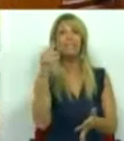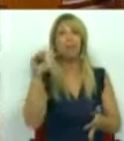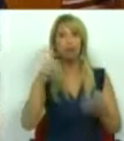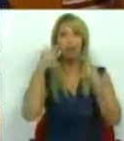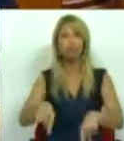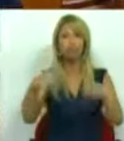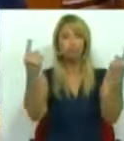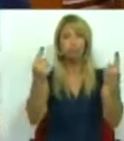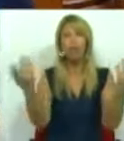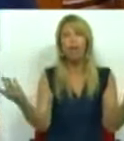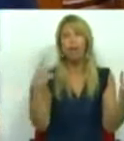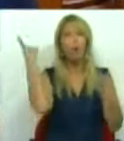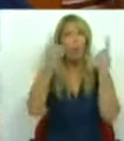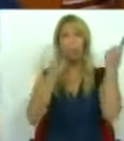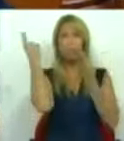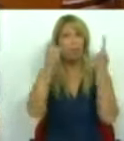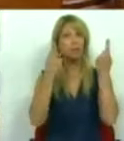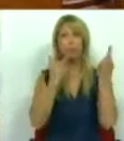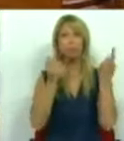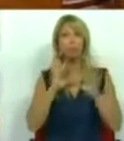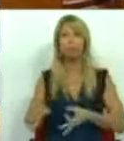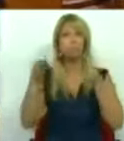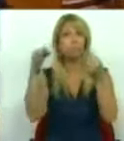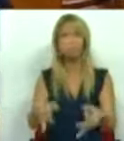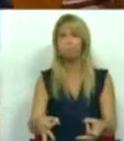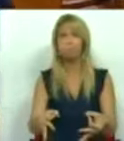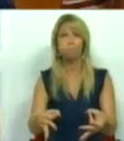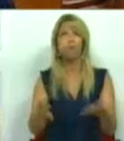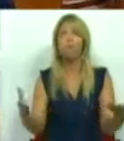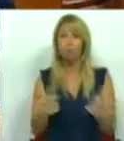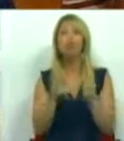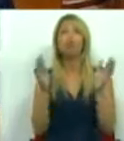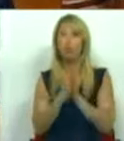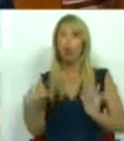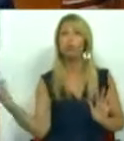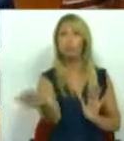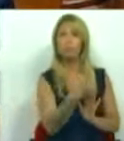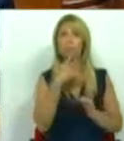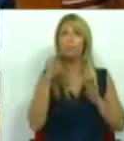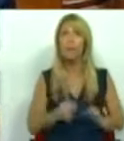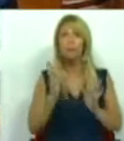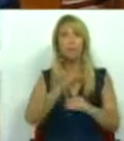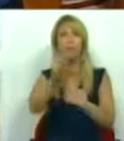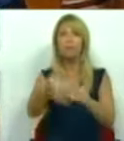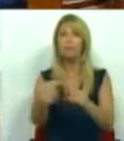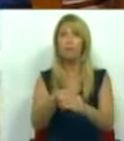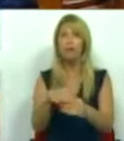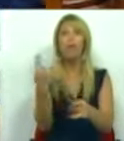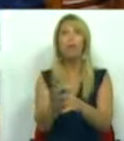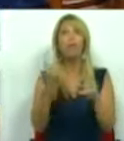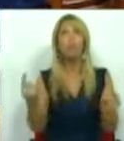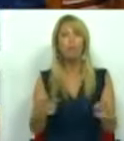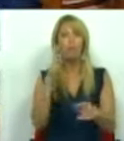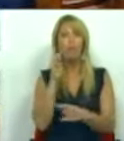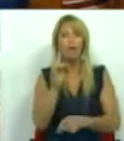Trata-se de uma reflexão inadiável para a qual todos somos convocados, sob pena de persistirmos num caminho de